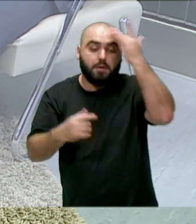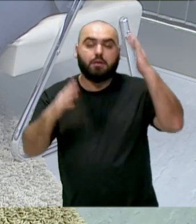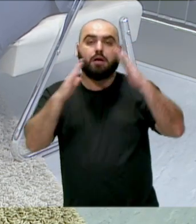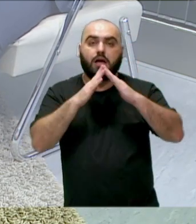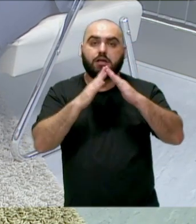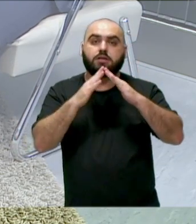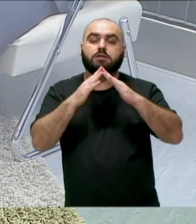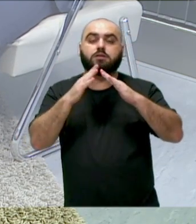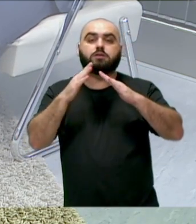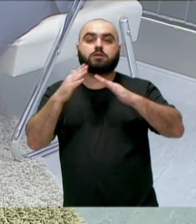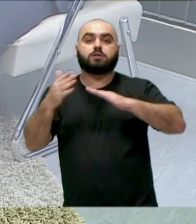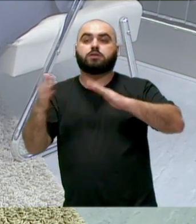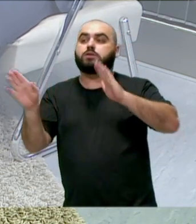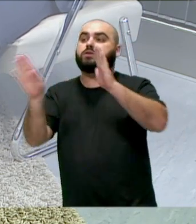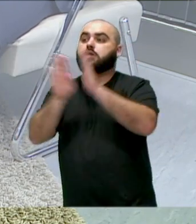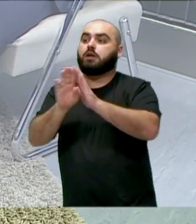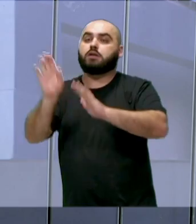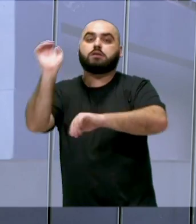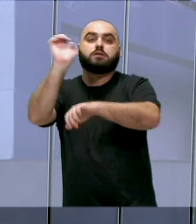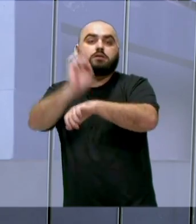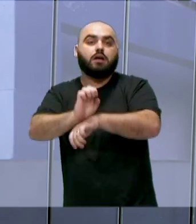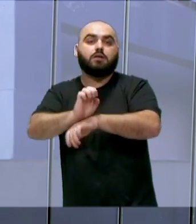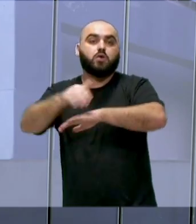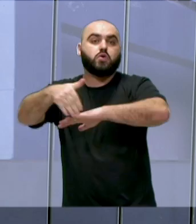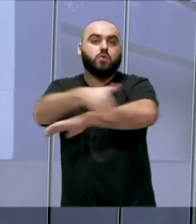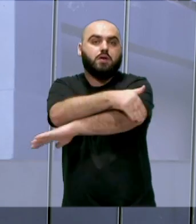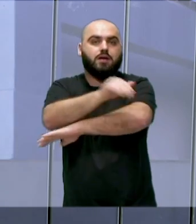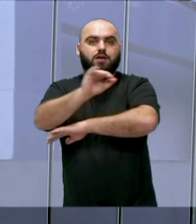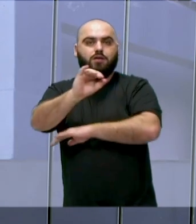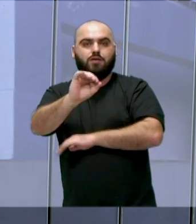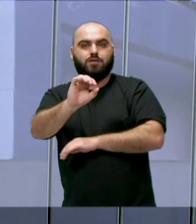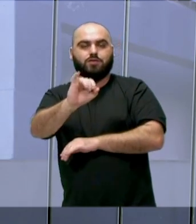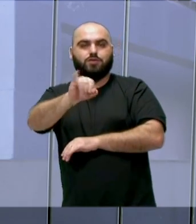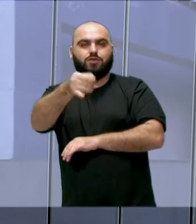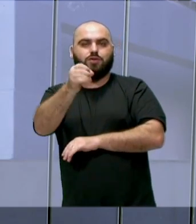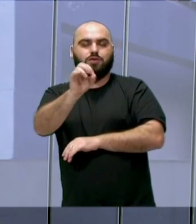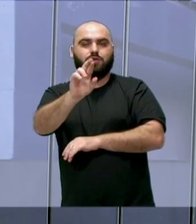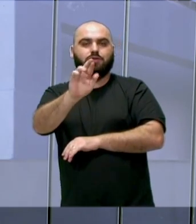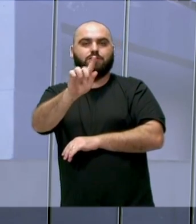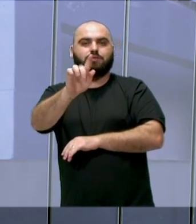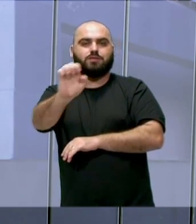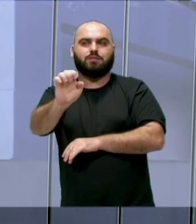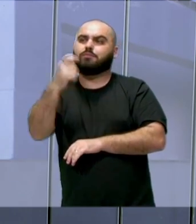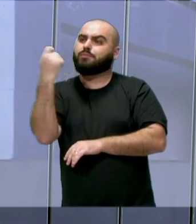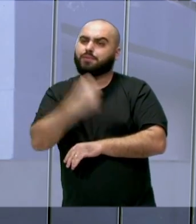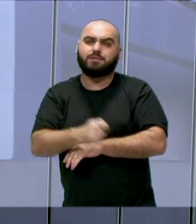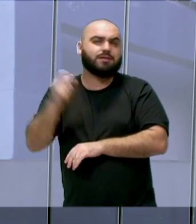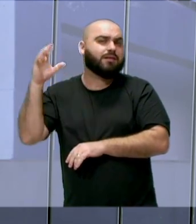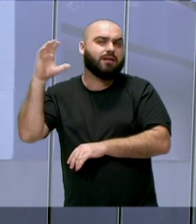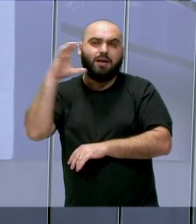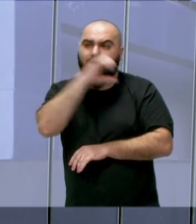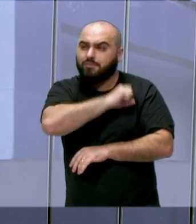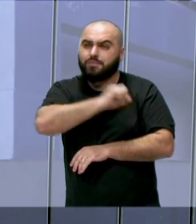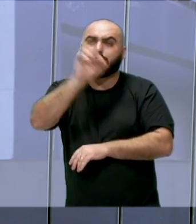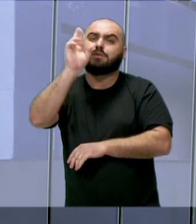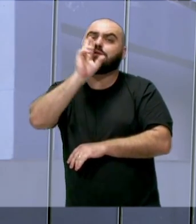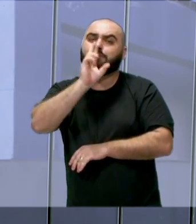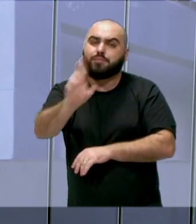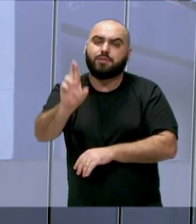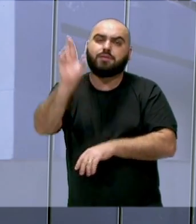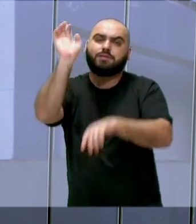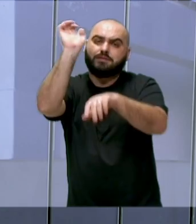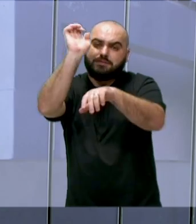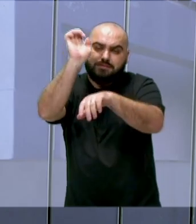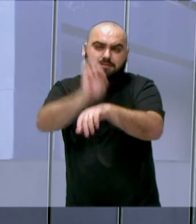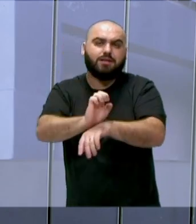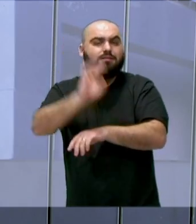uma rodovia estadual. Então a gente tem que urgentemente buscar uma resposta do governo estadual para resolver